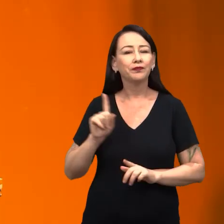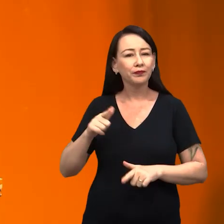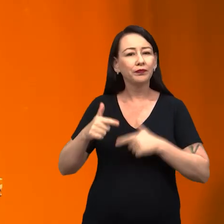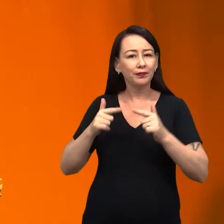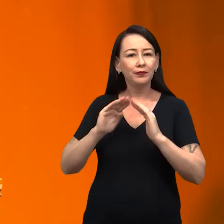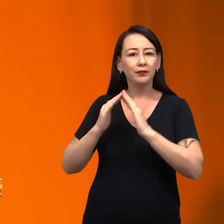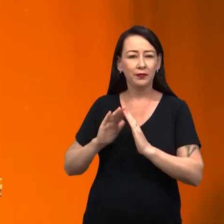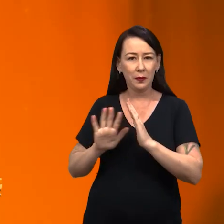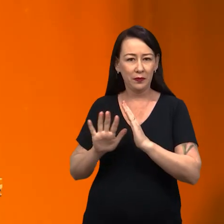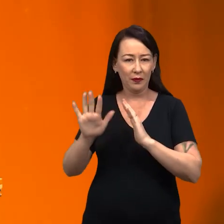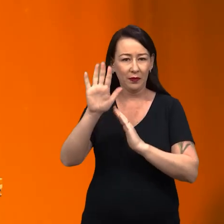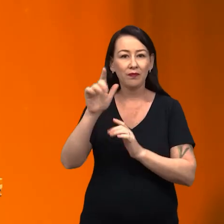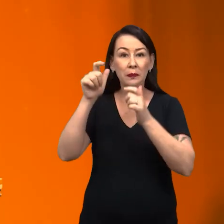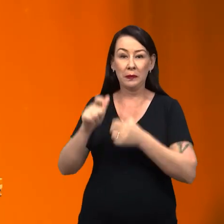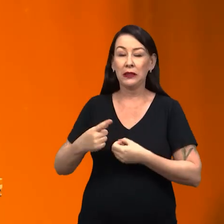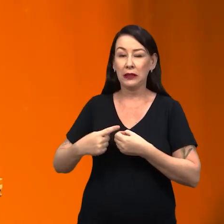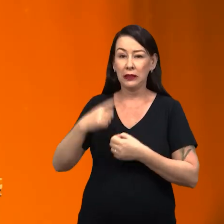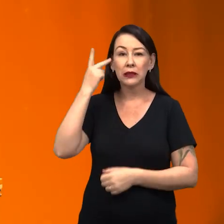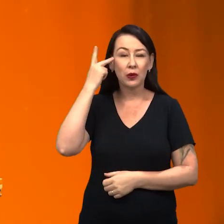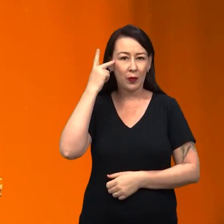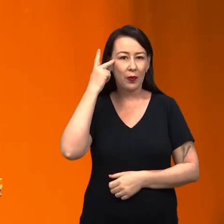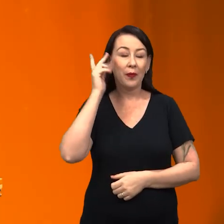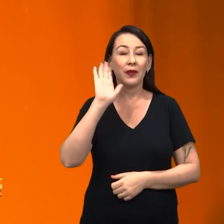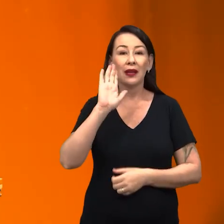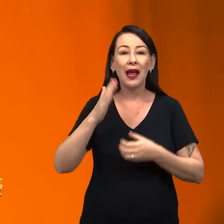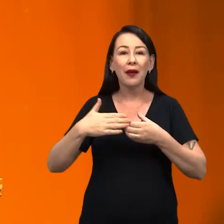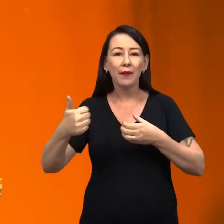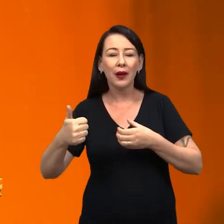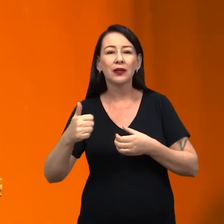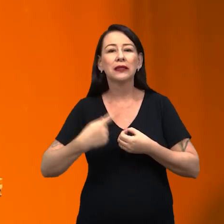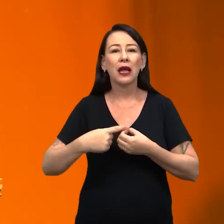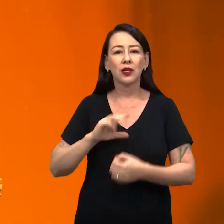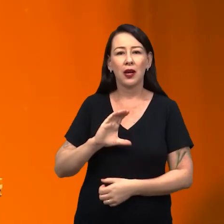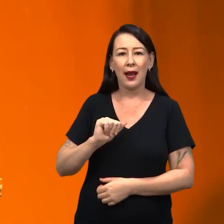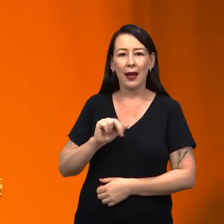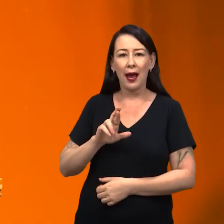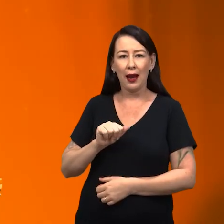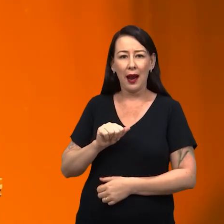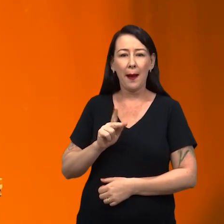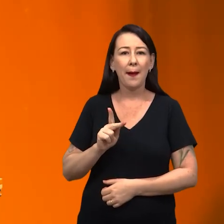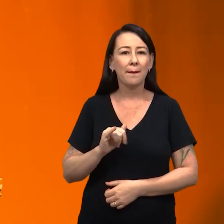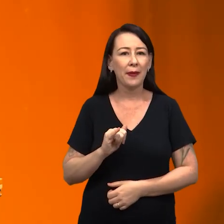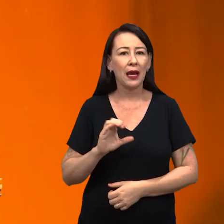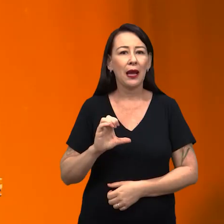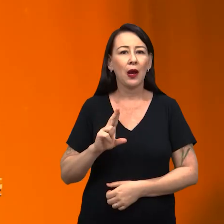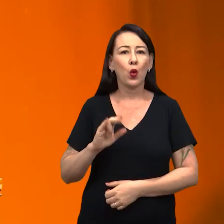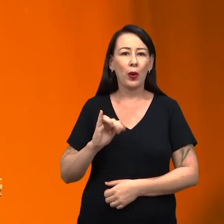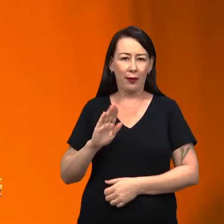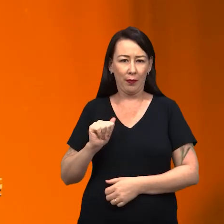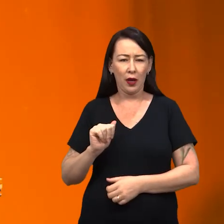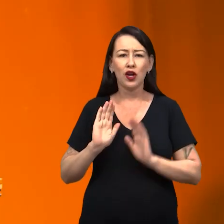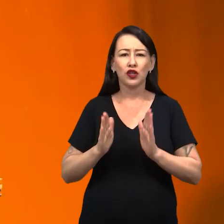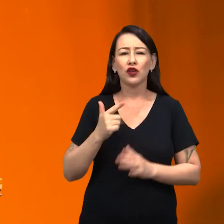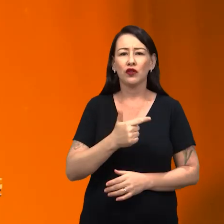em São Paulo, na Grande São Paulo, fica em Carapicuíba. Eu trabalho lá há 22 anos num projeto